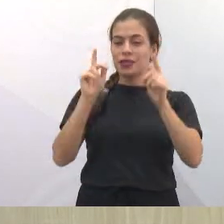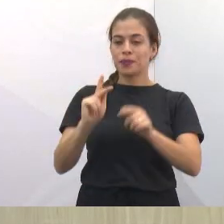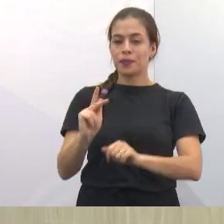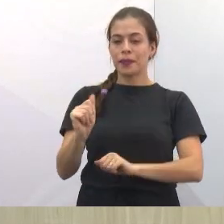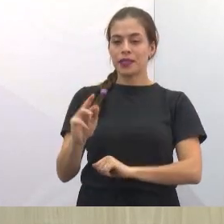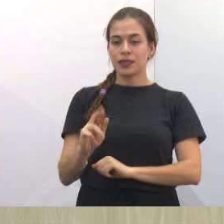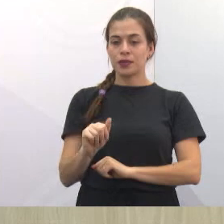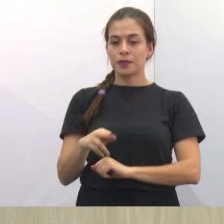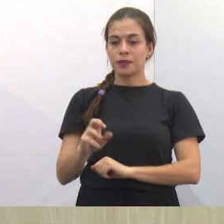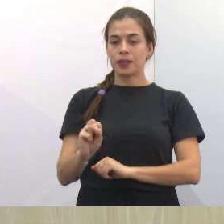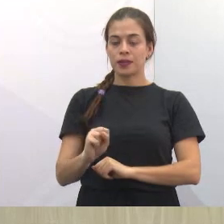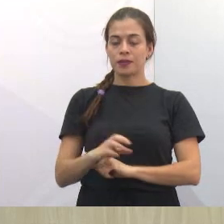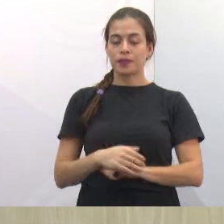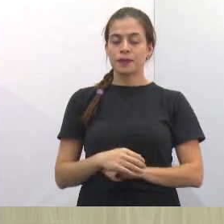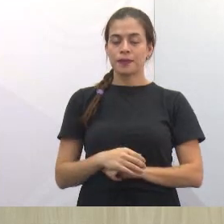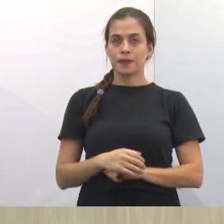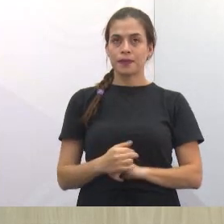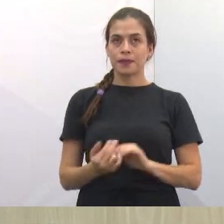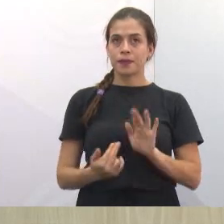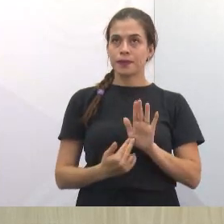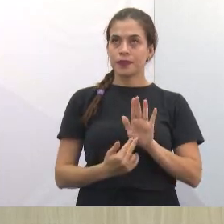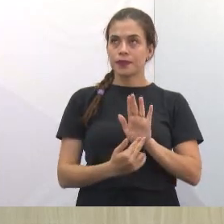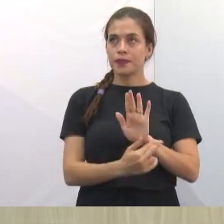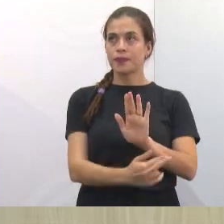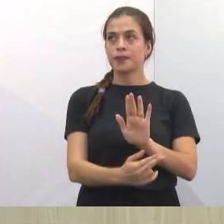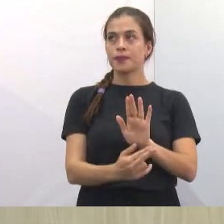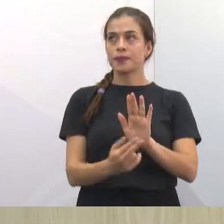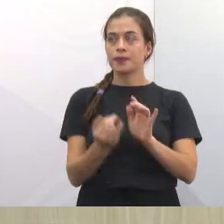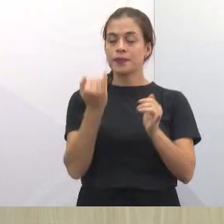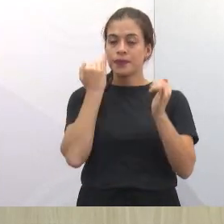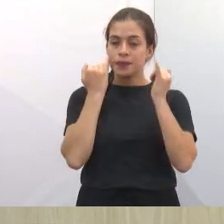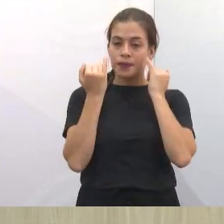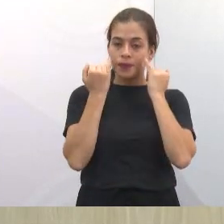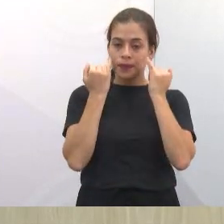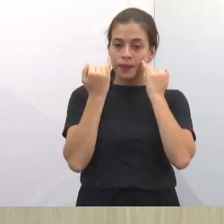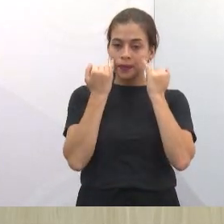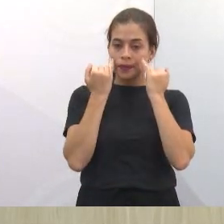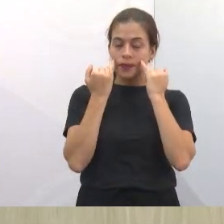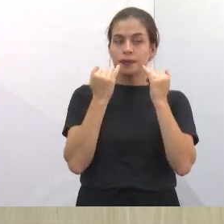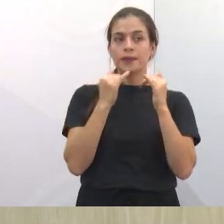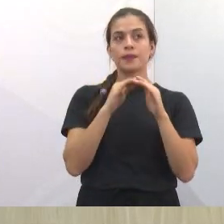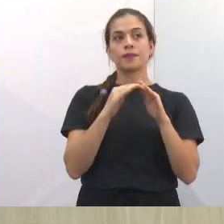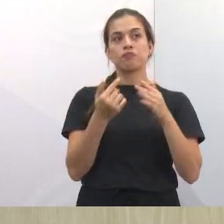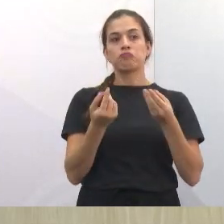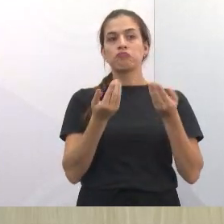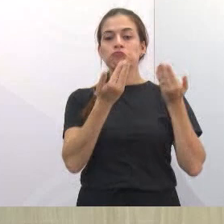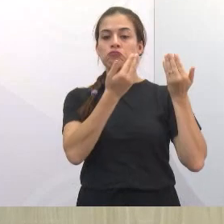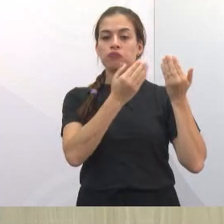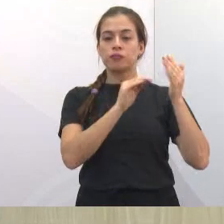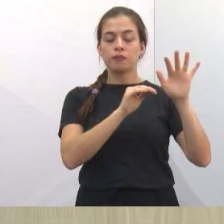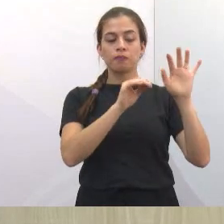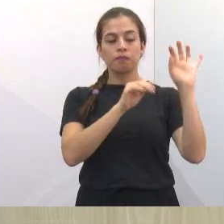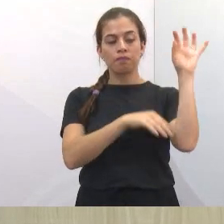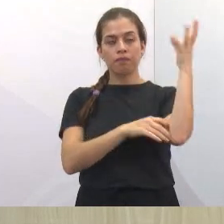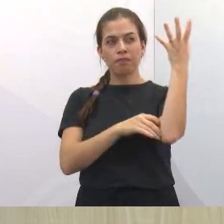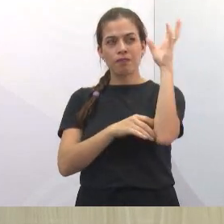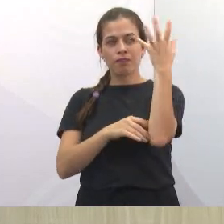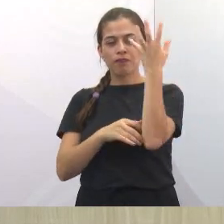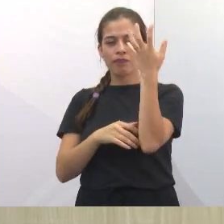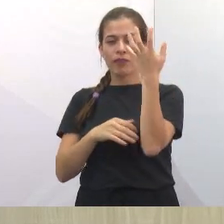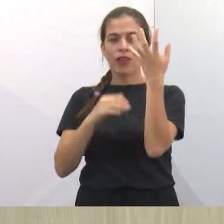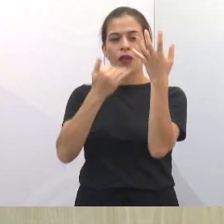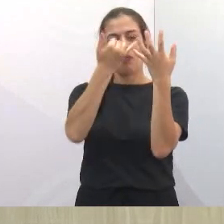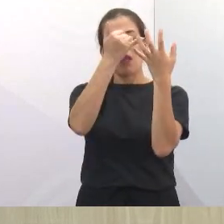Registramos que, além de informado acima, os galhos das árvores localizados na rua Expedicionário Benedito